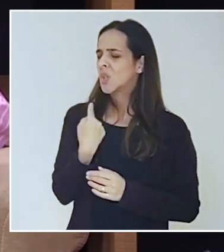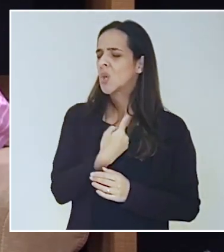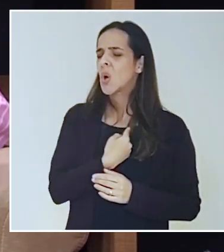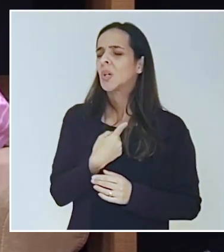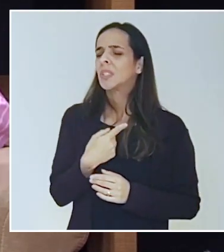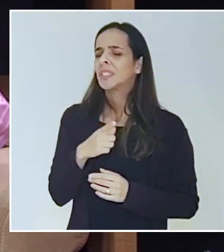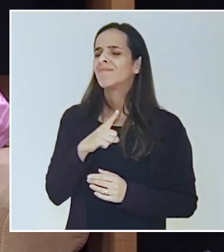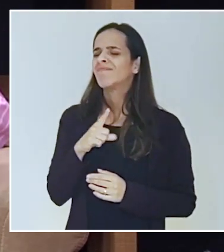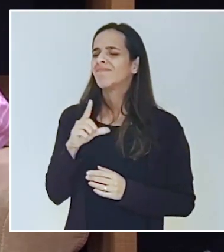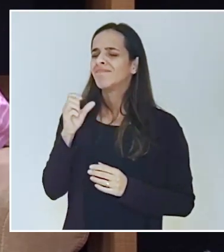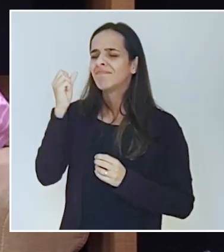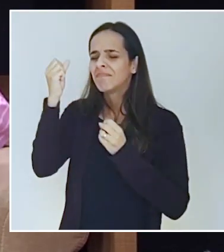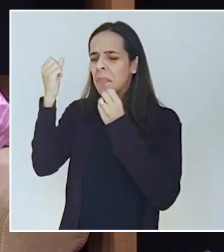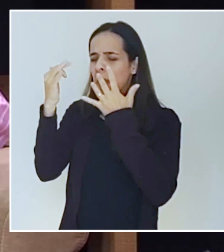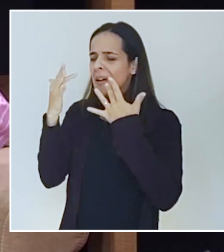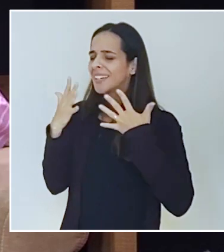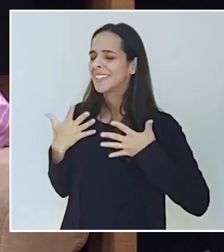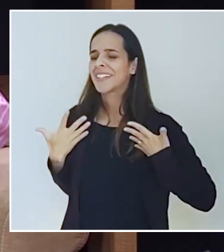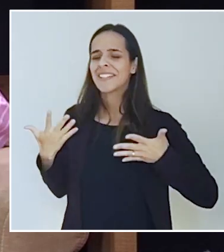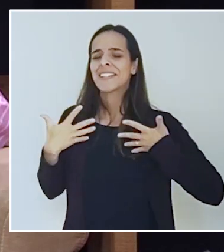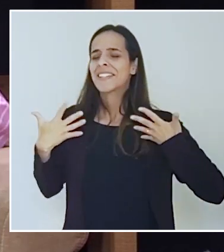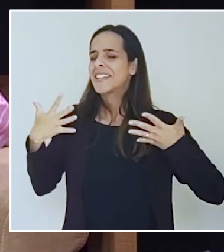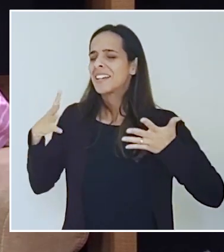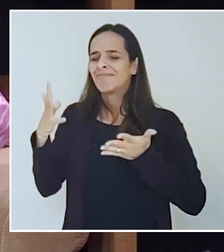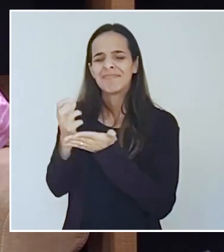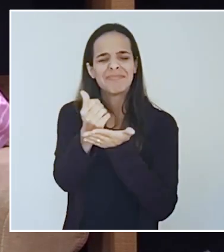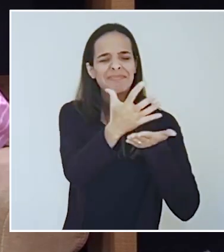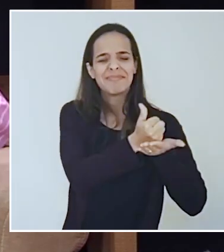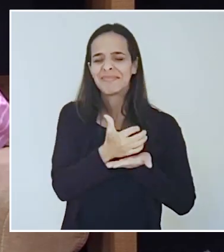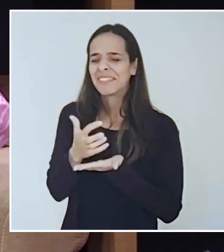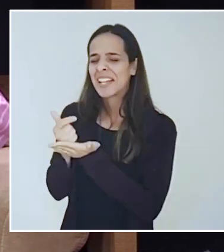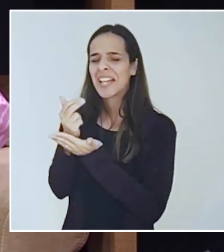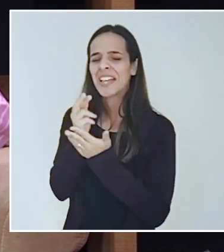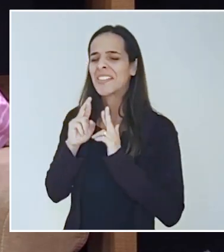uma grande colheita para o teu reino, para o louvor da